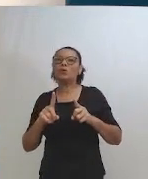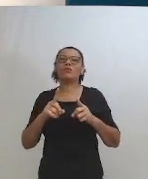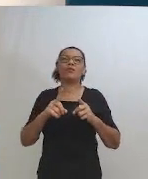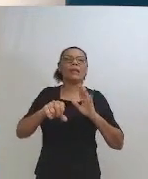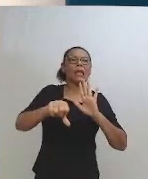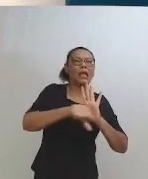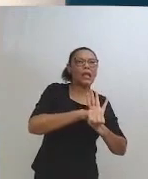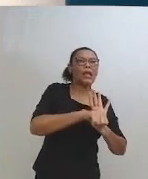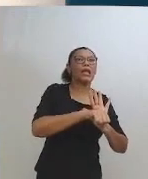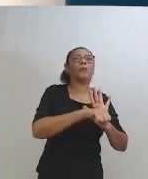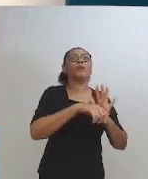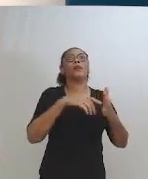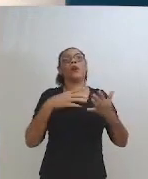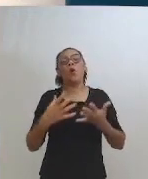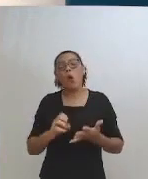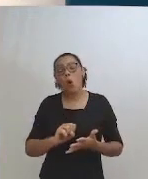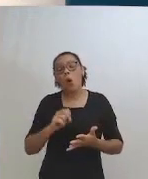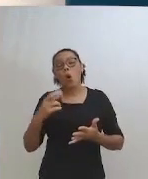corrupção